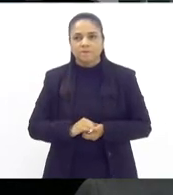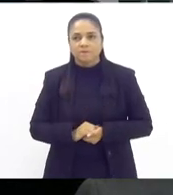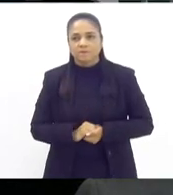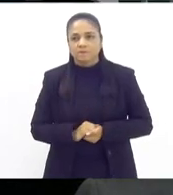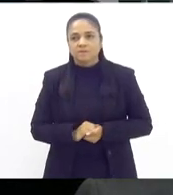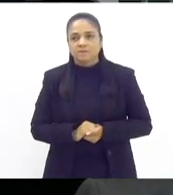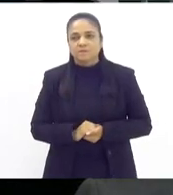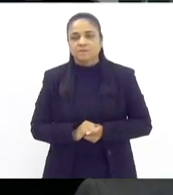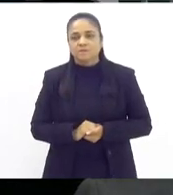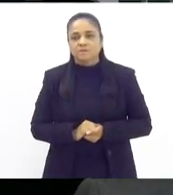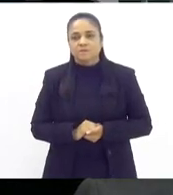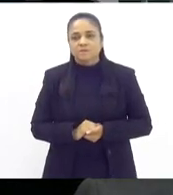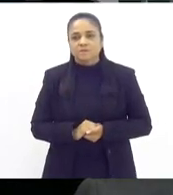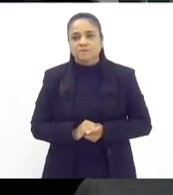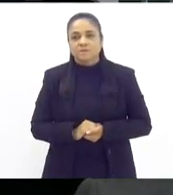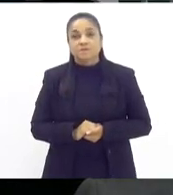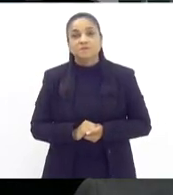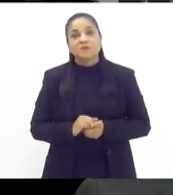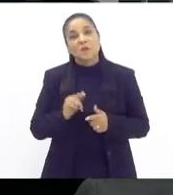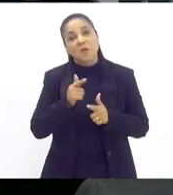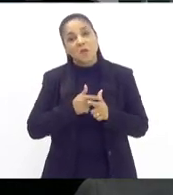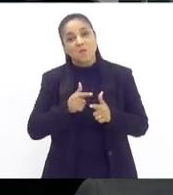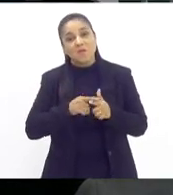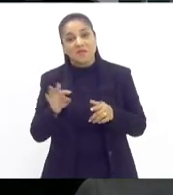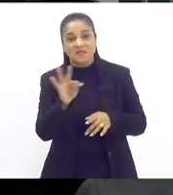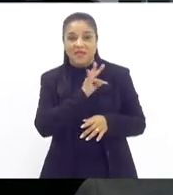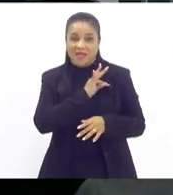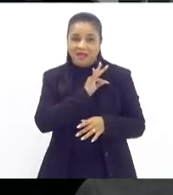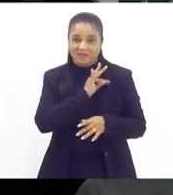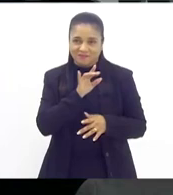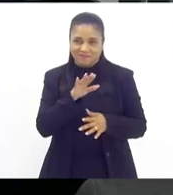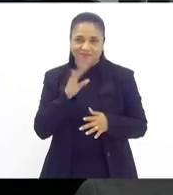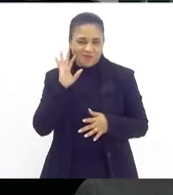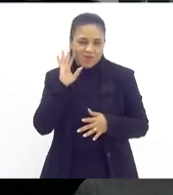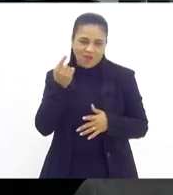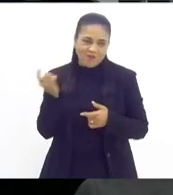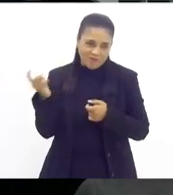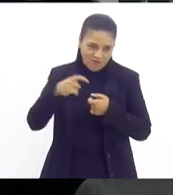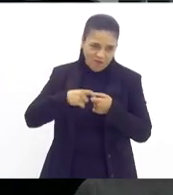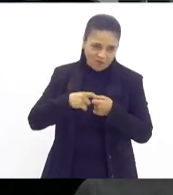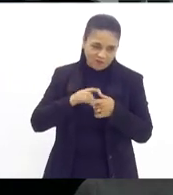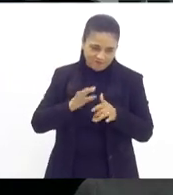Claro. Problema técnico. Vamos lá, secretário. Eu já volto aqui.